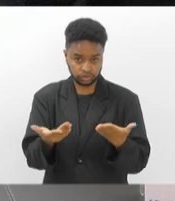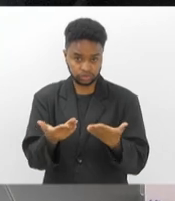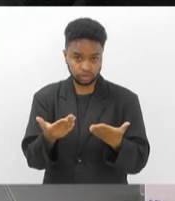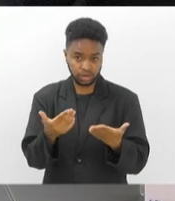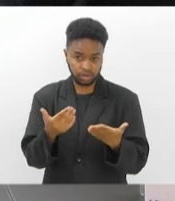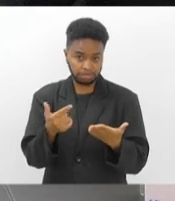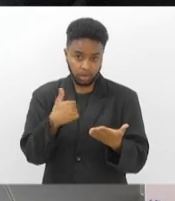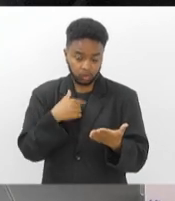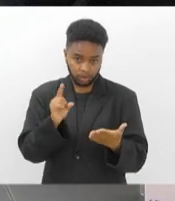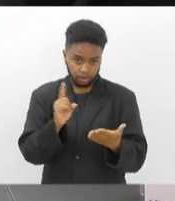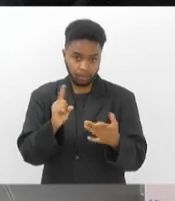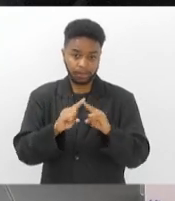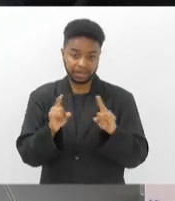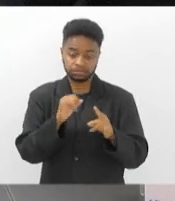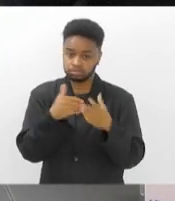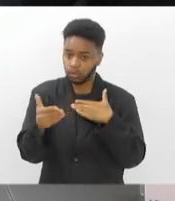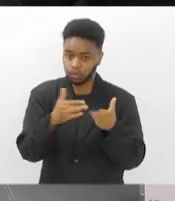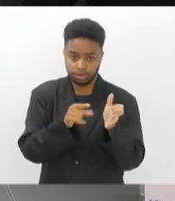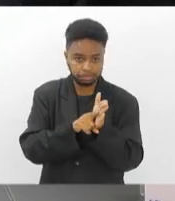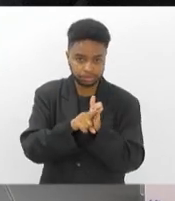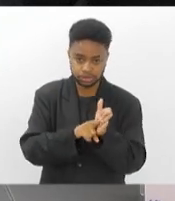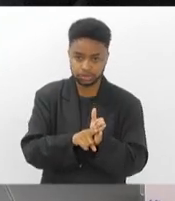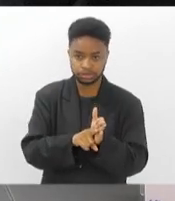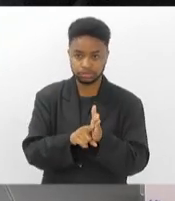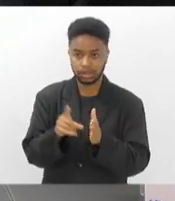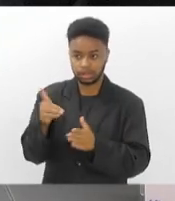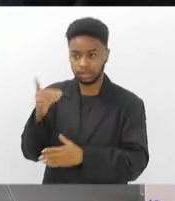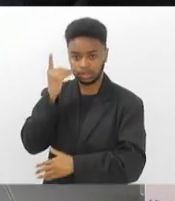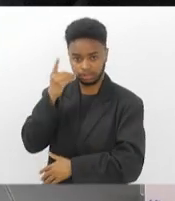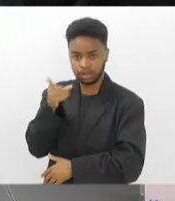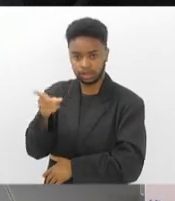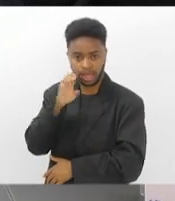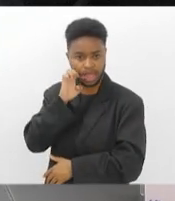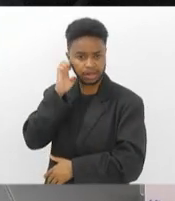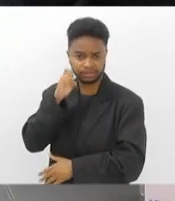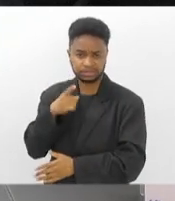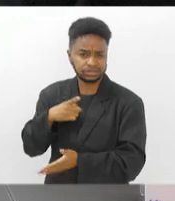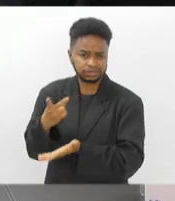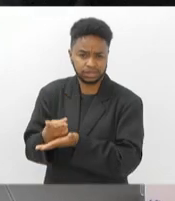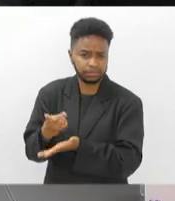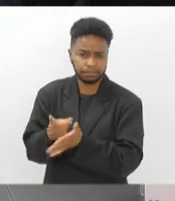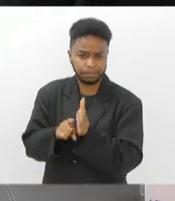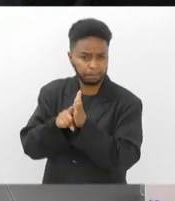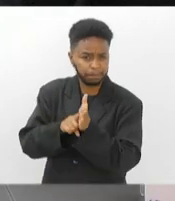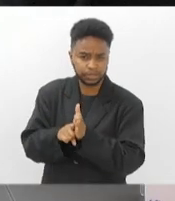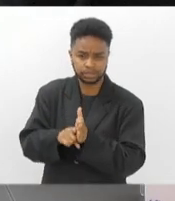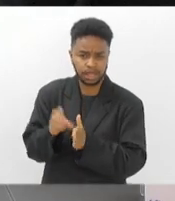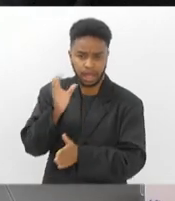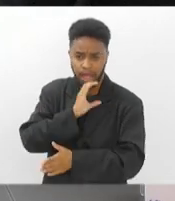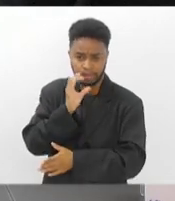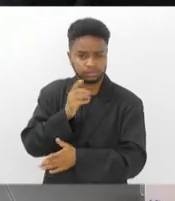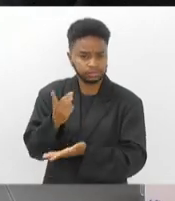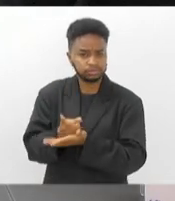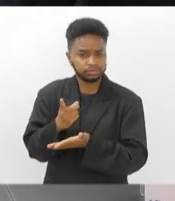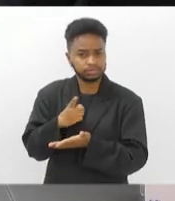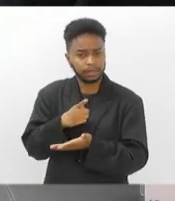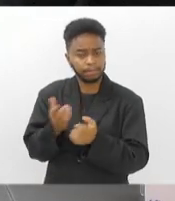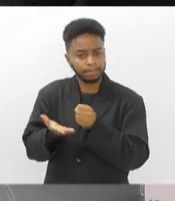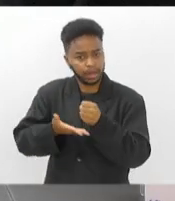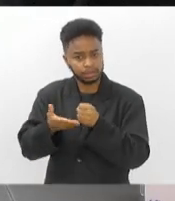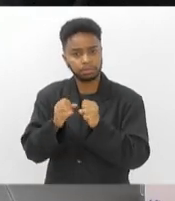sociais ou qualquer pesquisa a deputada elica é boa ela faz pesquisa sempre tá bem embasada e pode